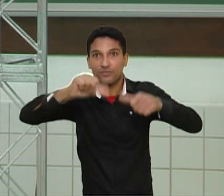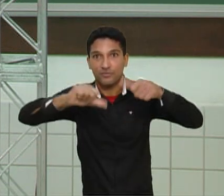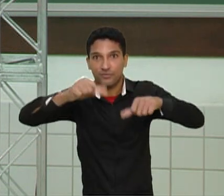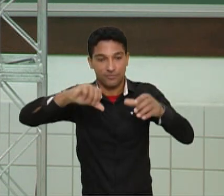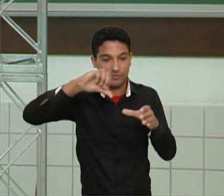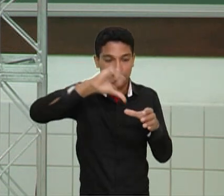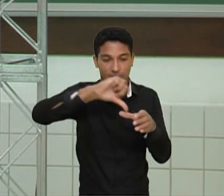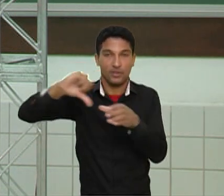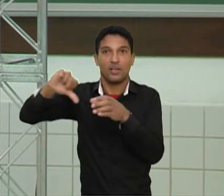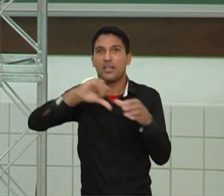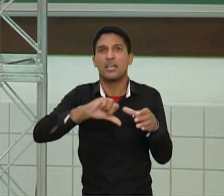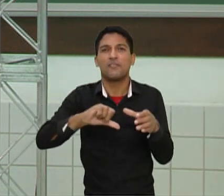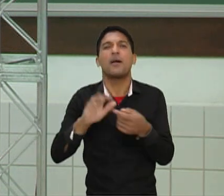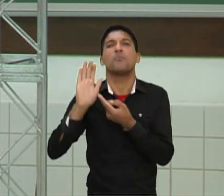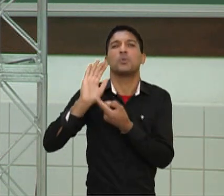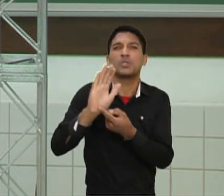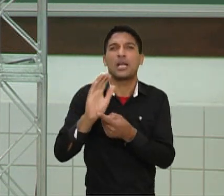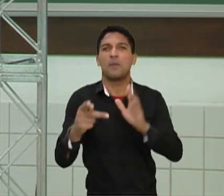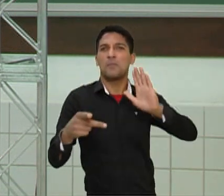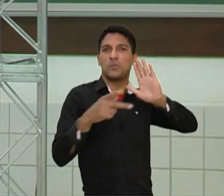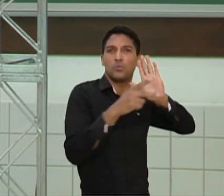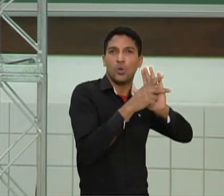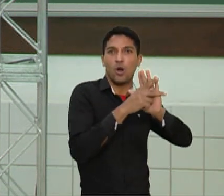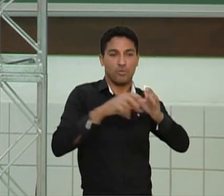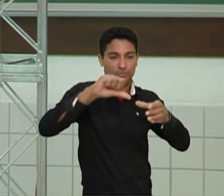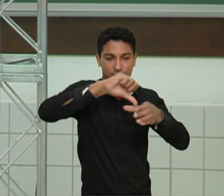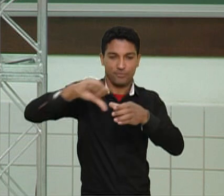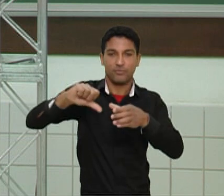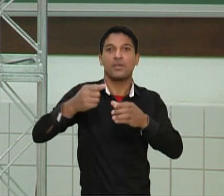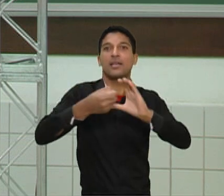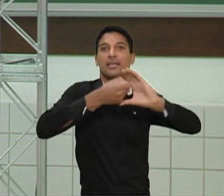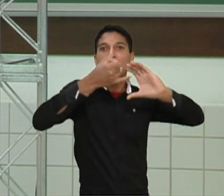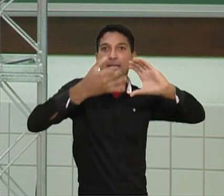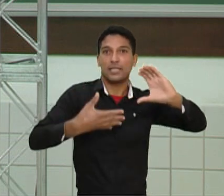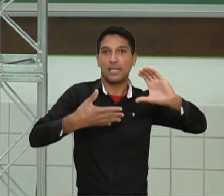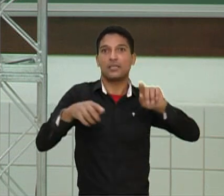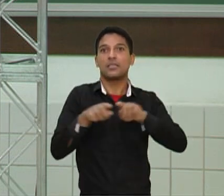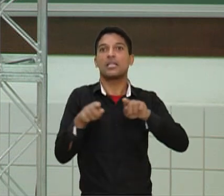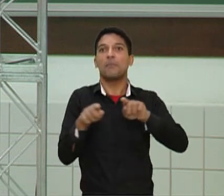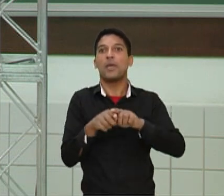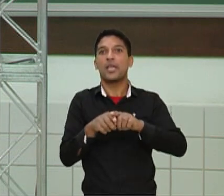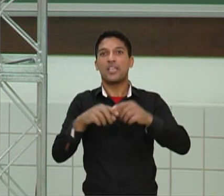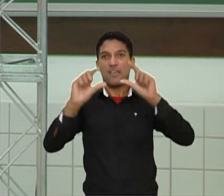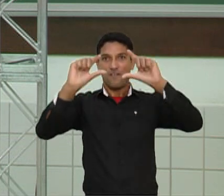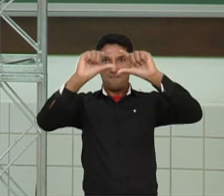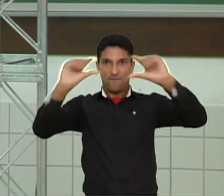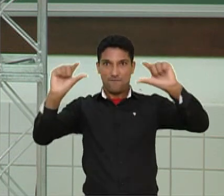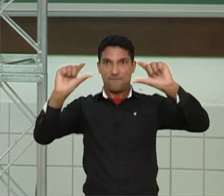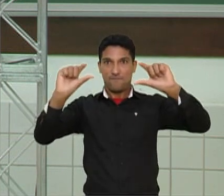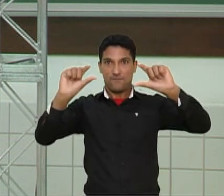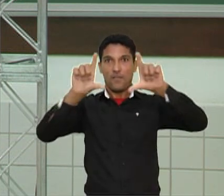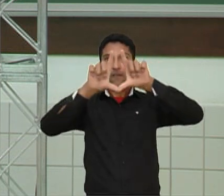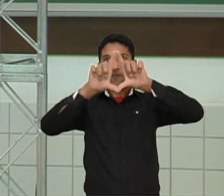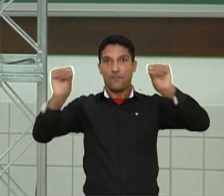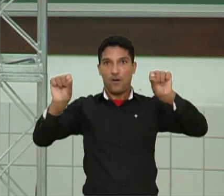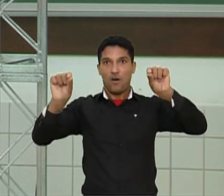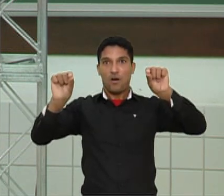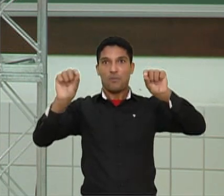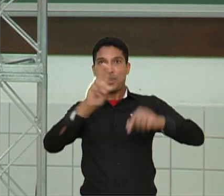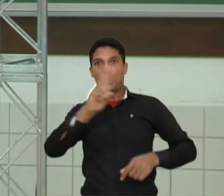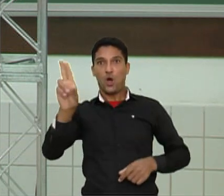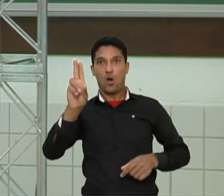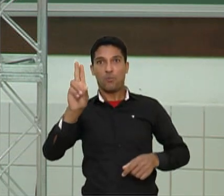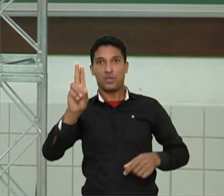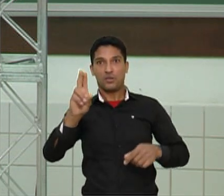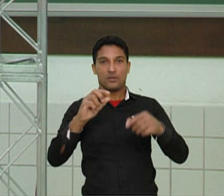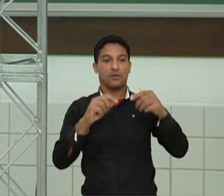suas propriedades, as suas características, a sua nomenclatura, como dar nome aos compostos, né? Então você vai entender